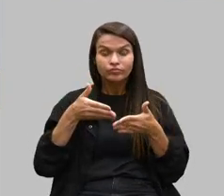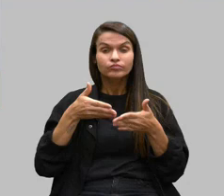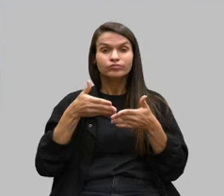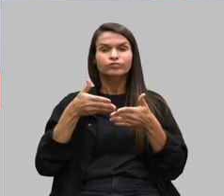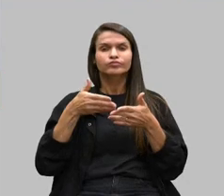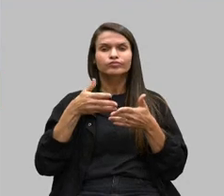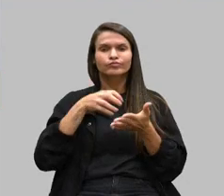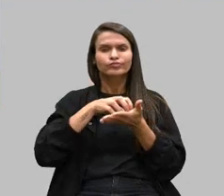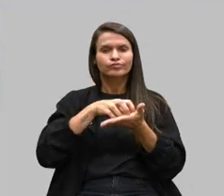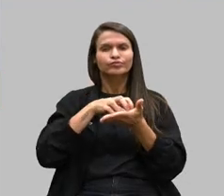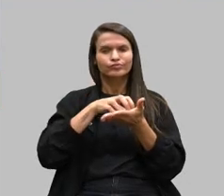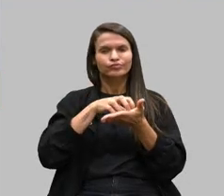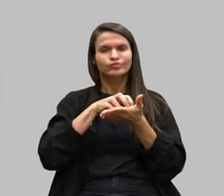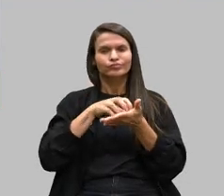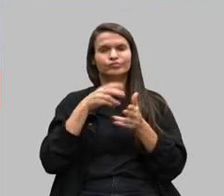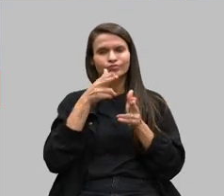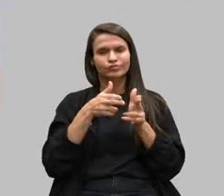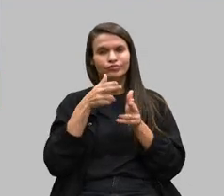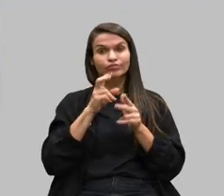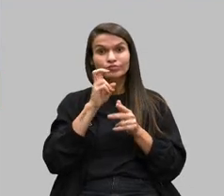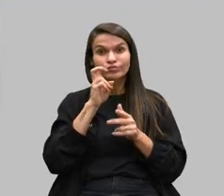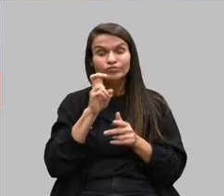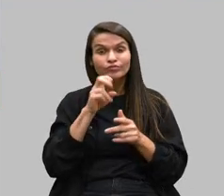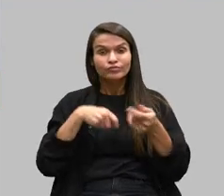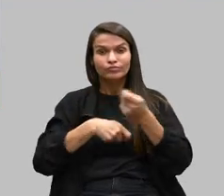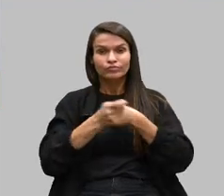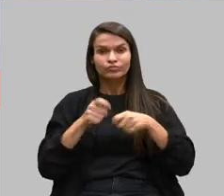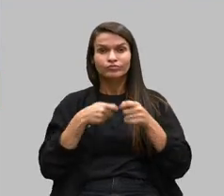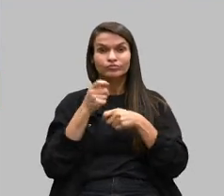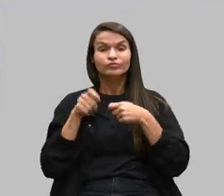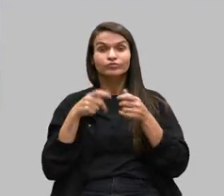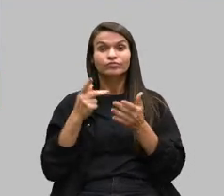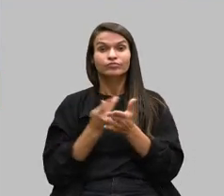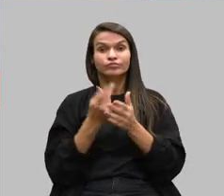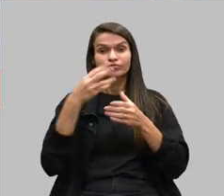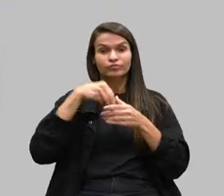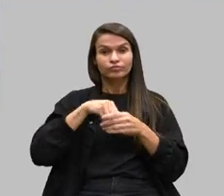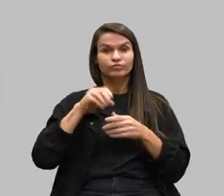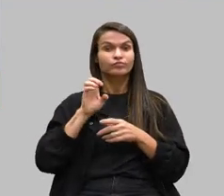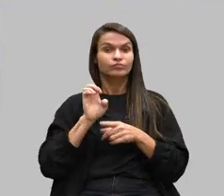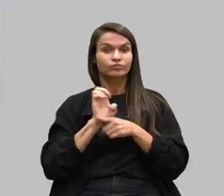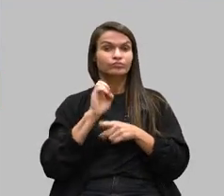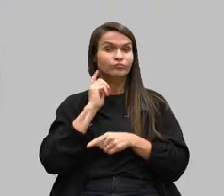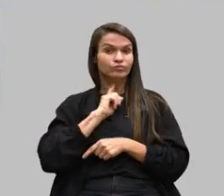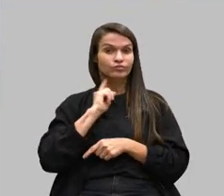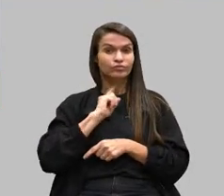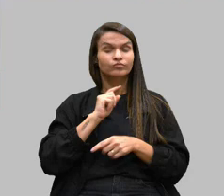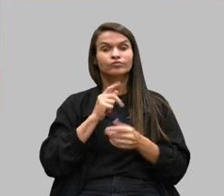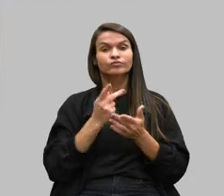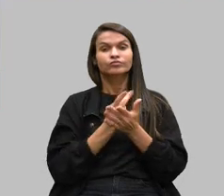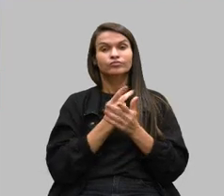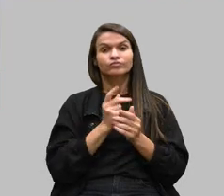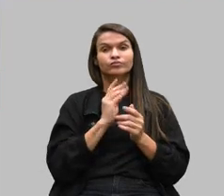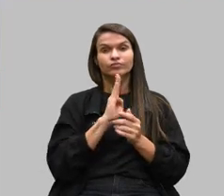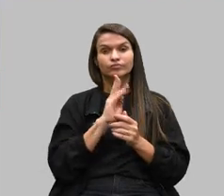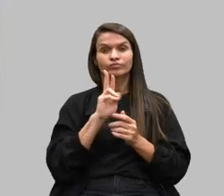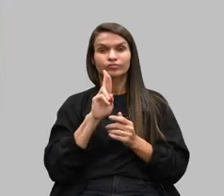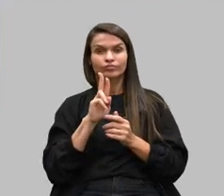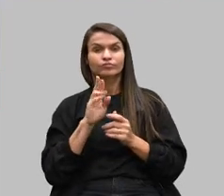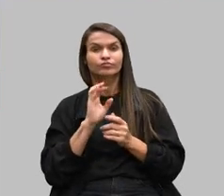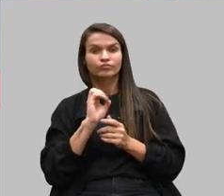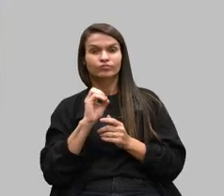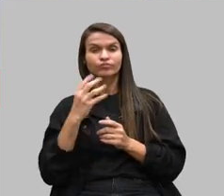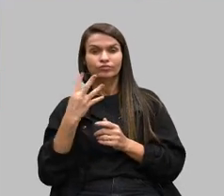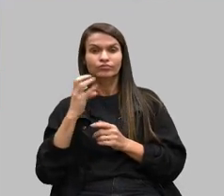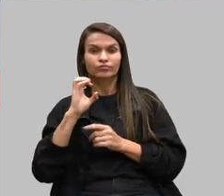leilões que realizaremos em seguida neste ano será no estado de Minas Gerais realizamos em abril da BR040 de Belo Horizonte a Juiz fora mês que